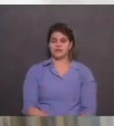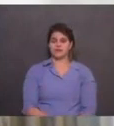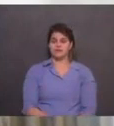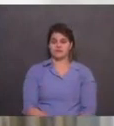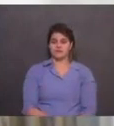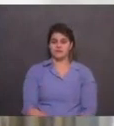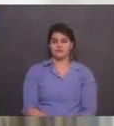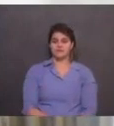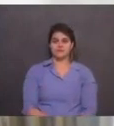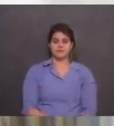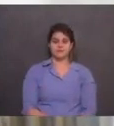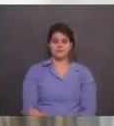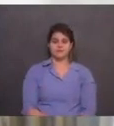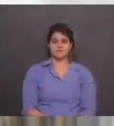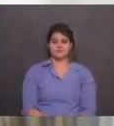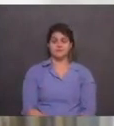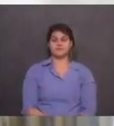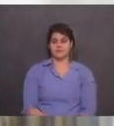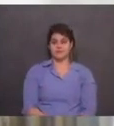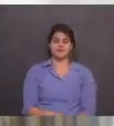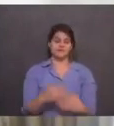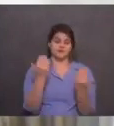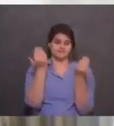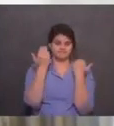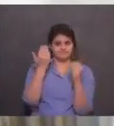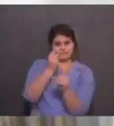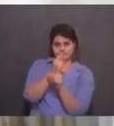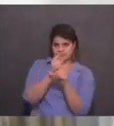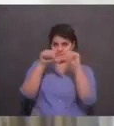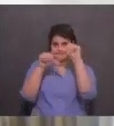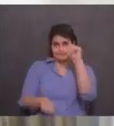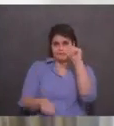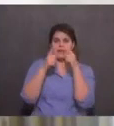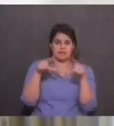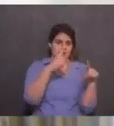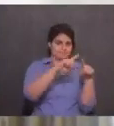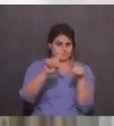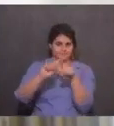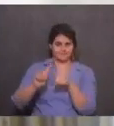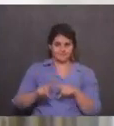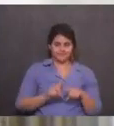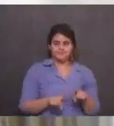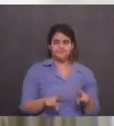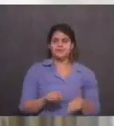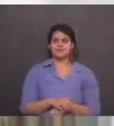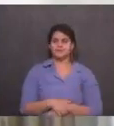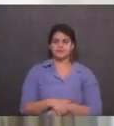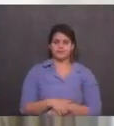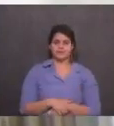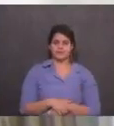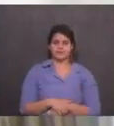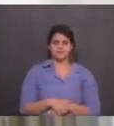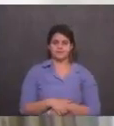pilgrimage. Faccio ora la benedizione degli oggetti religiosi che possiate aver trovato per portare a